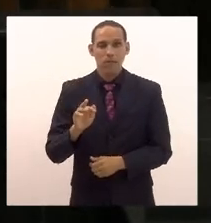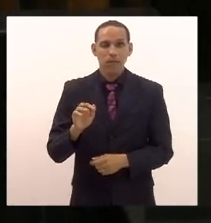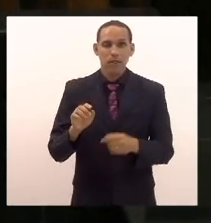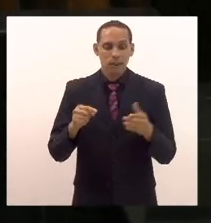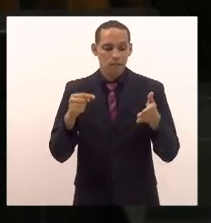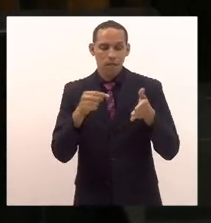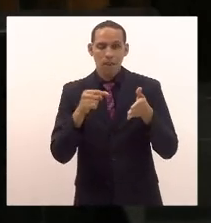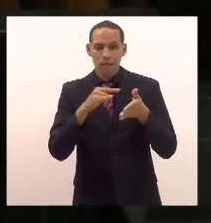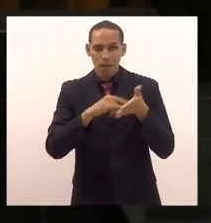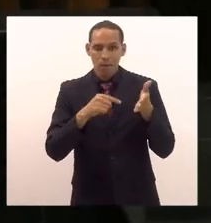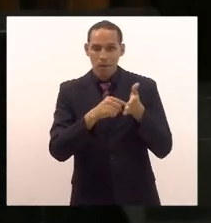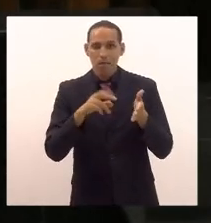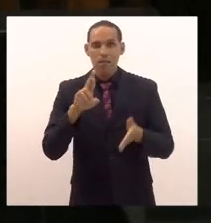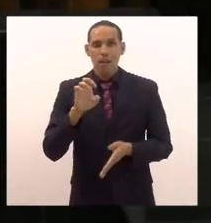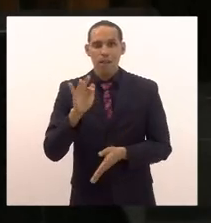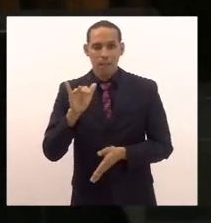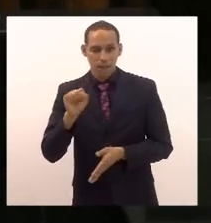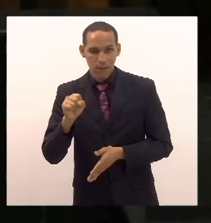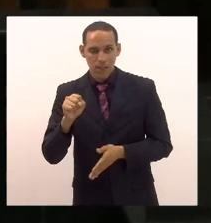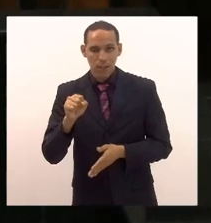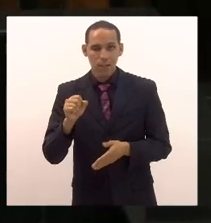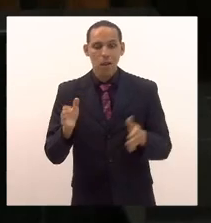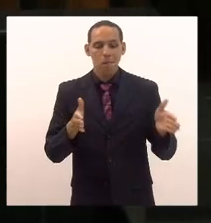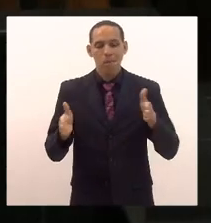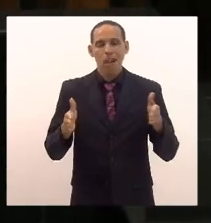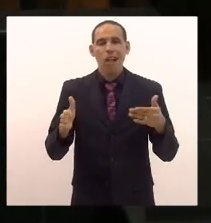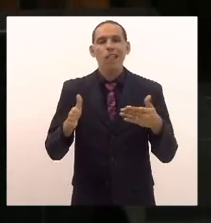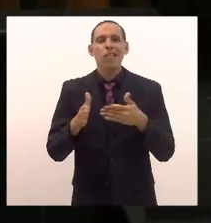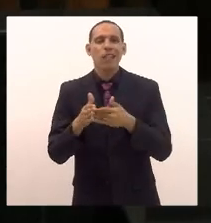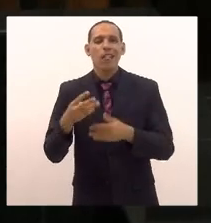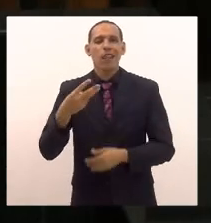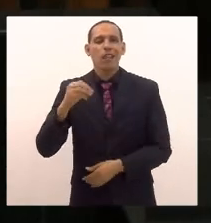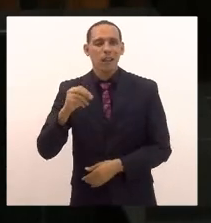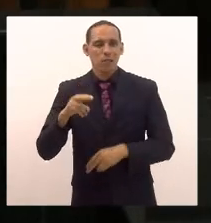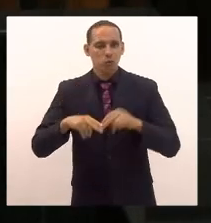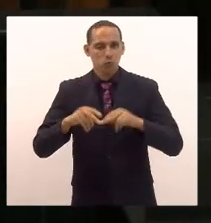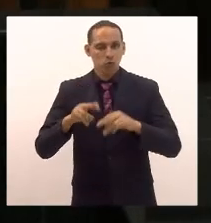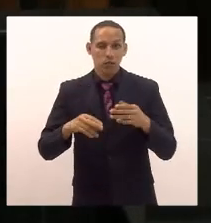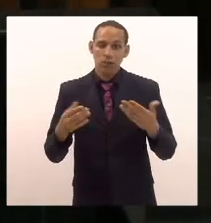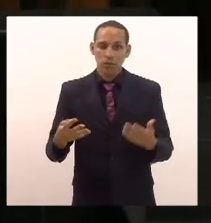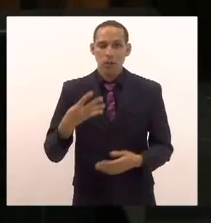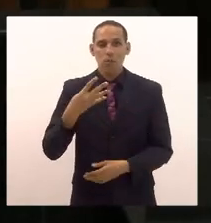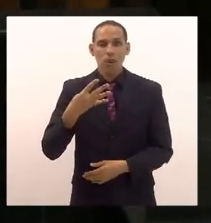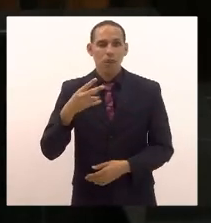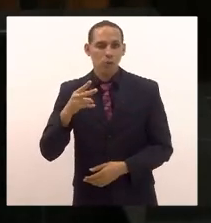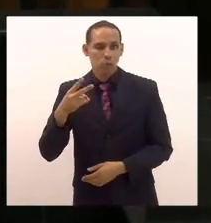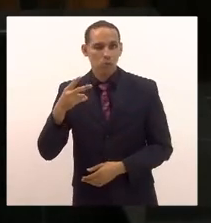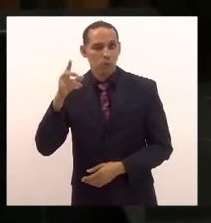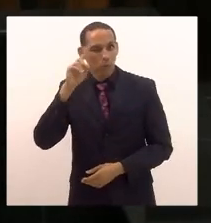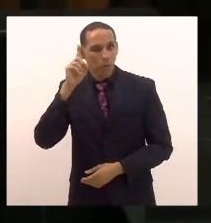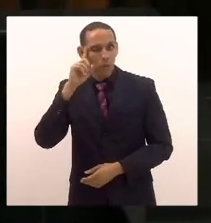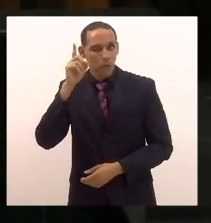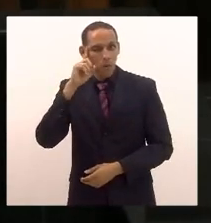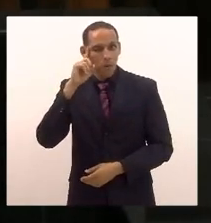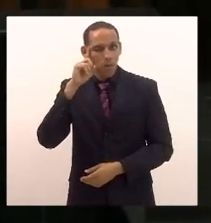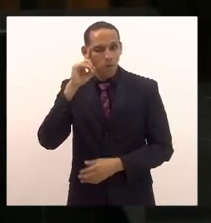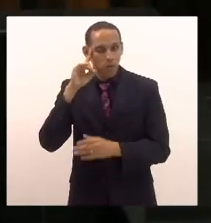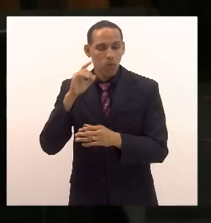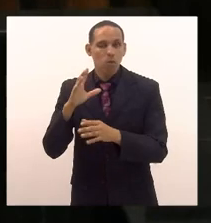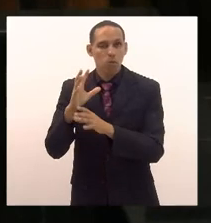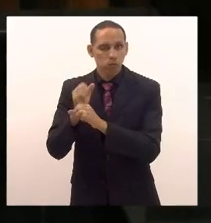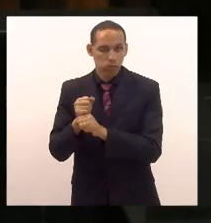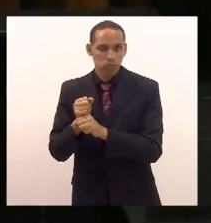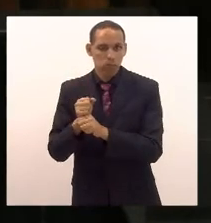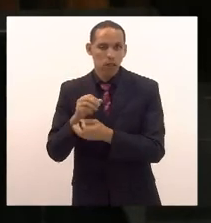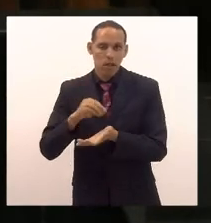30 de junho faltariam 42 dias quando eu digo você o Brasil inteiro